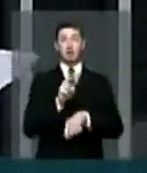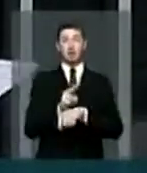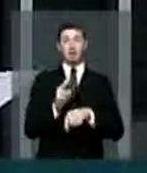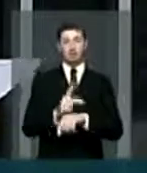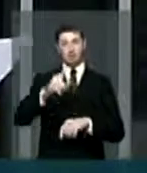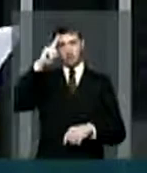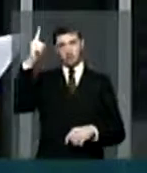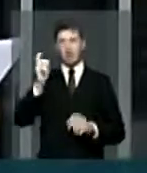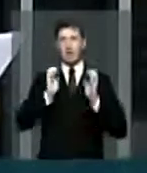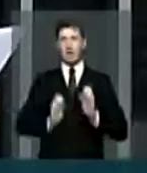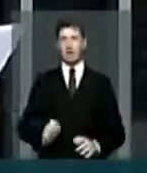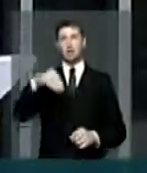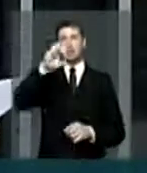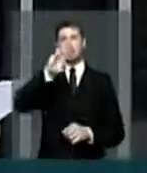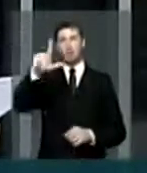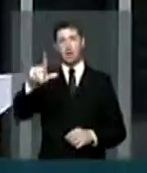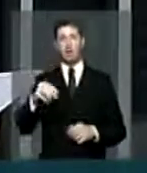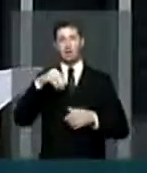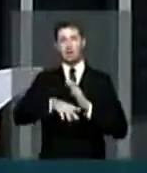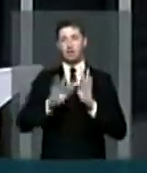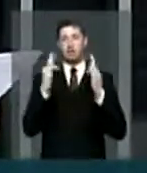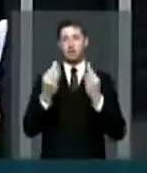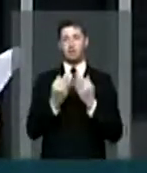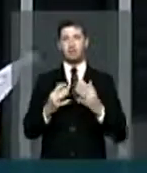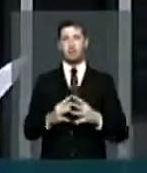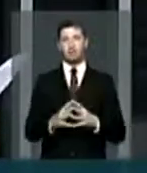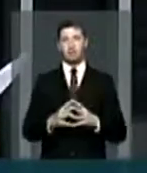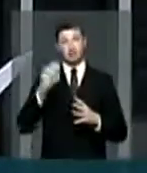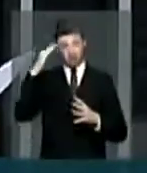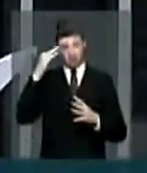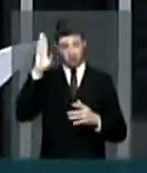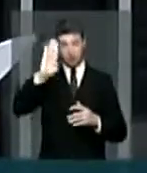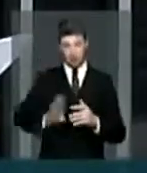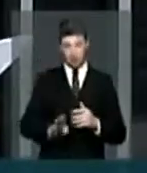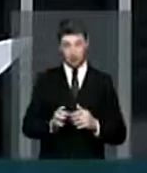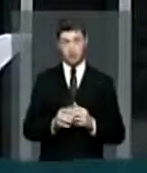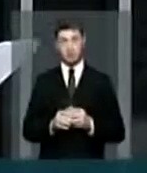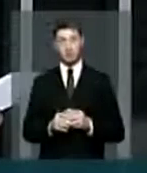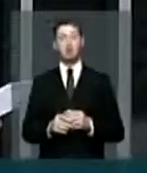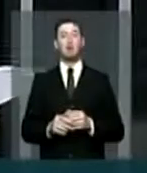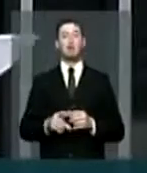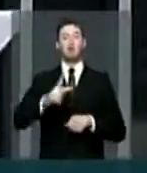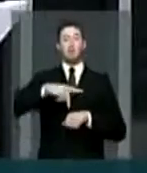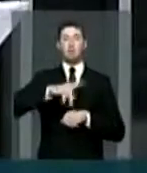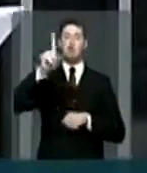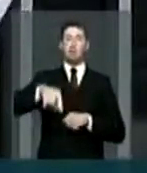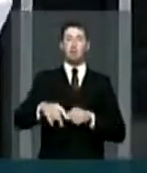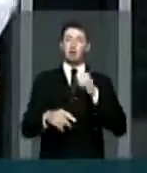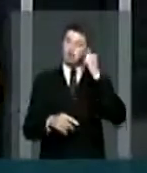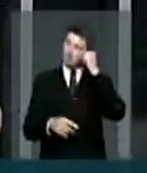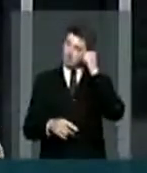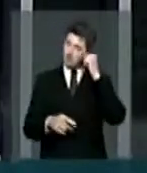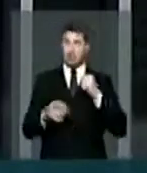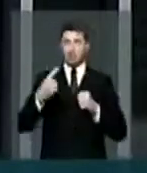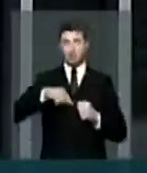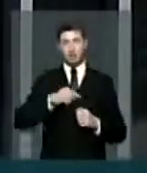princípios éticos e morais no seio da família. Entendemos que o Brasil é um país onde